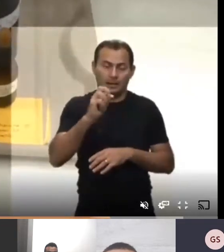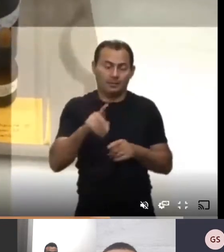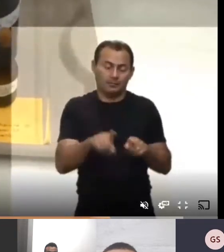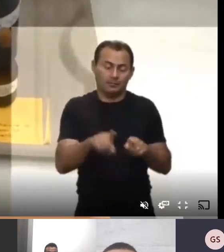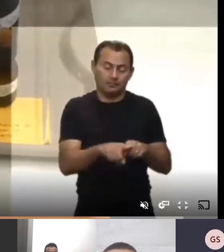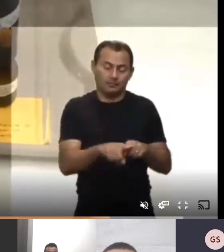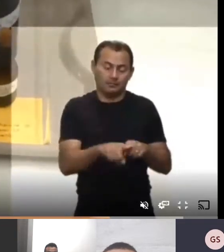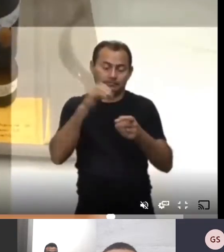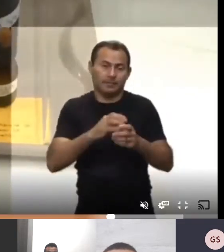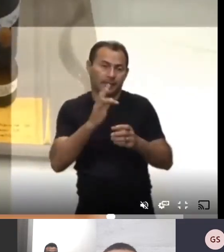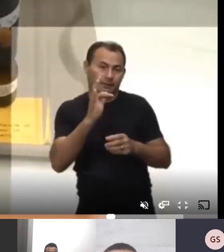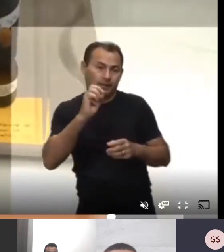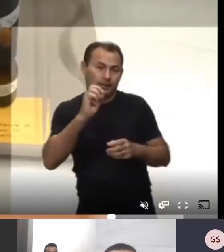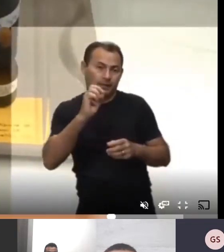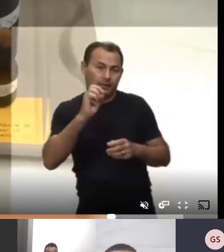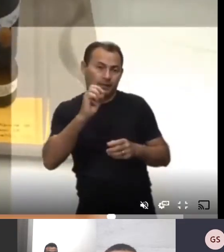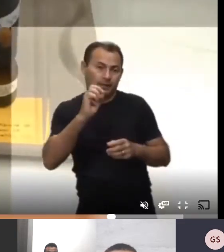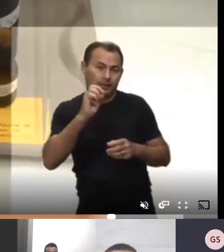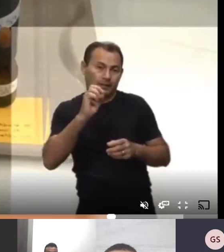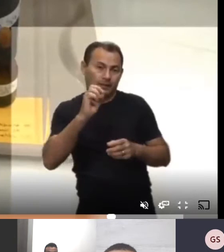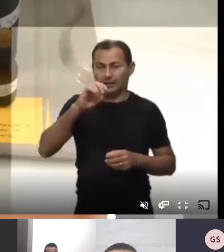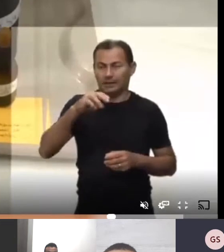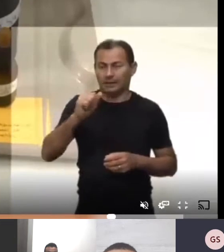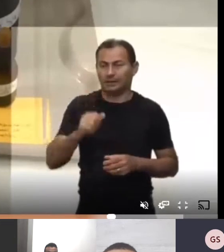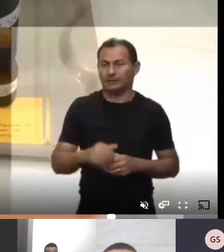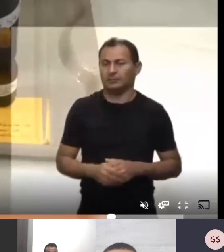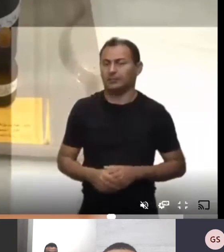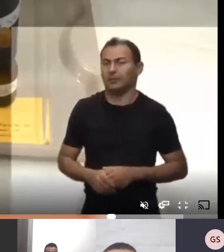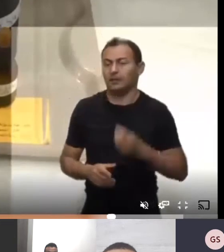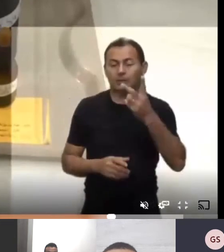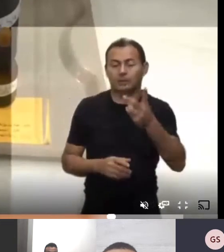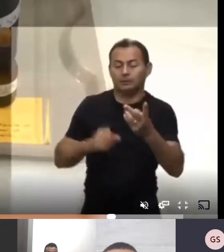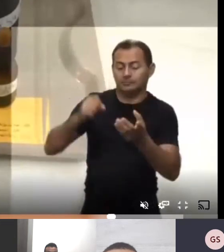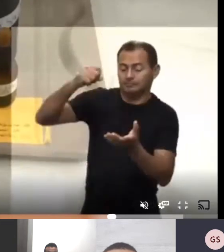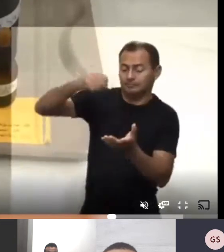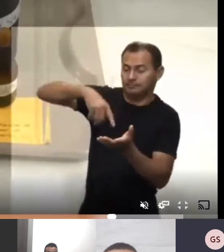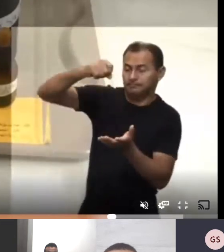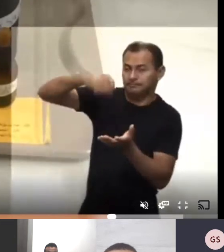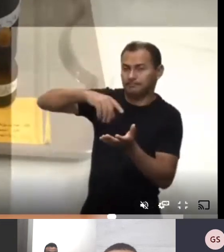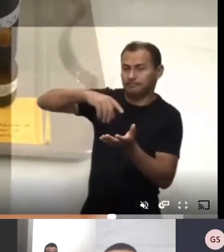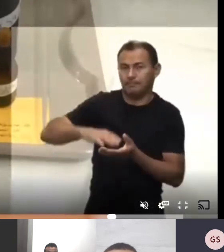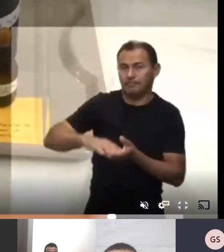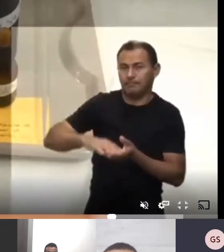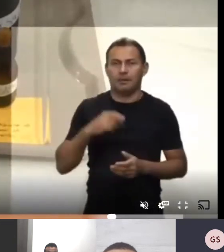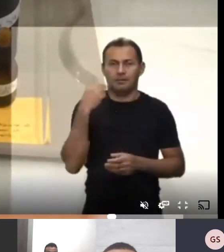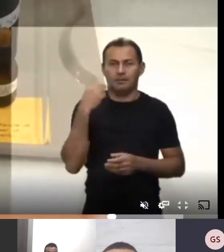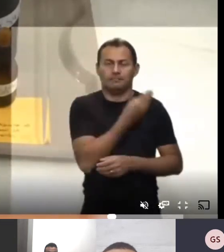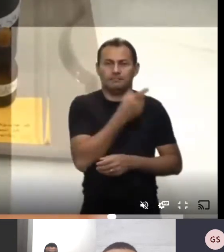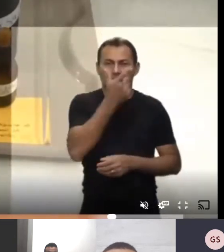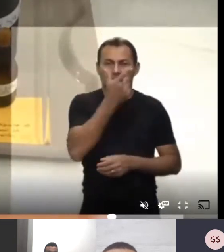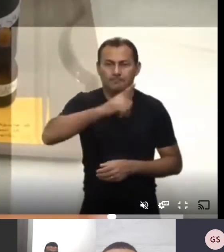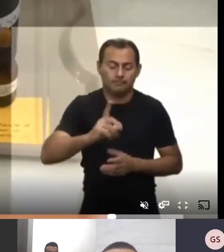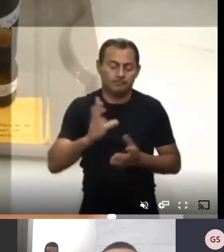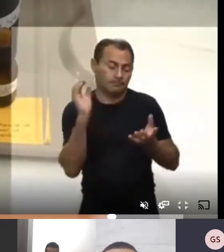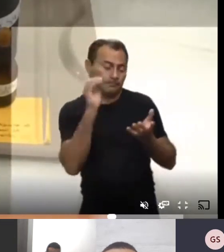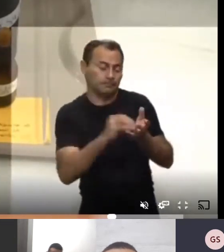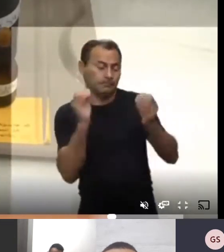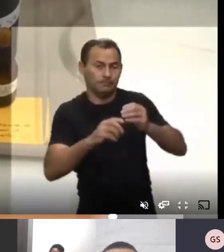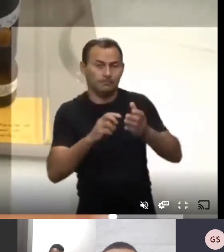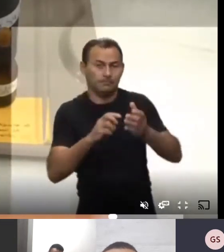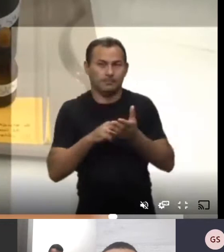Agora eu vou pegar os indicadores, né, fenolftaleína primeiro, colocar no becker A, coloco novamente 2